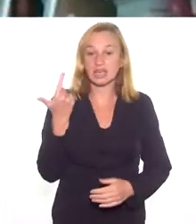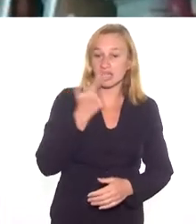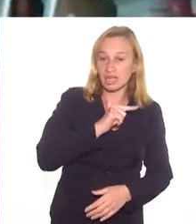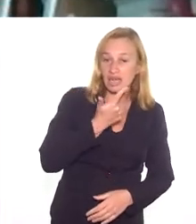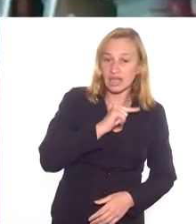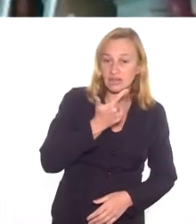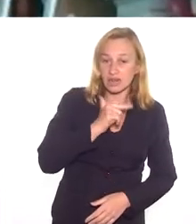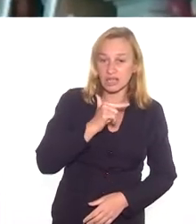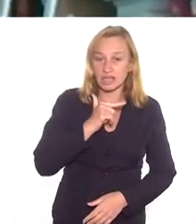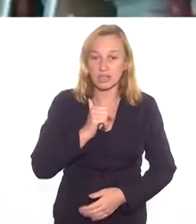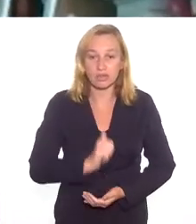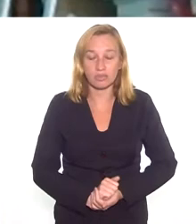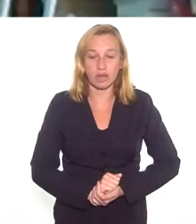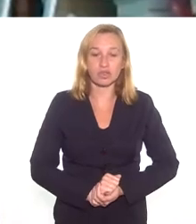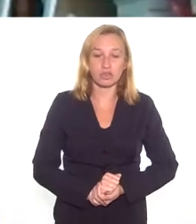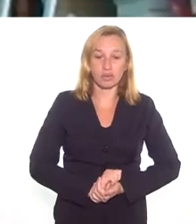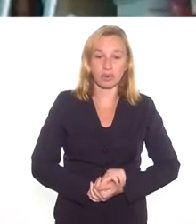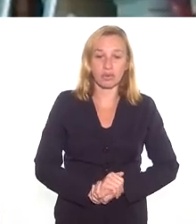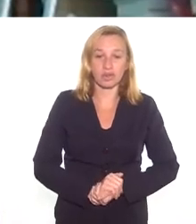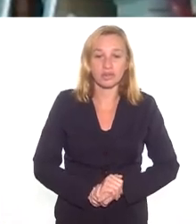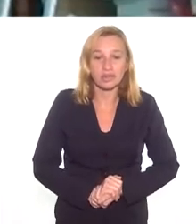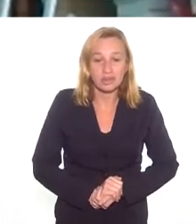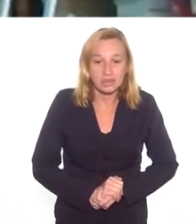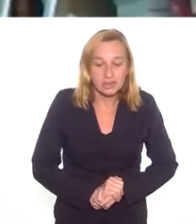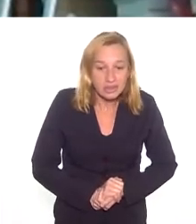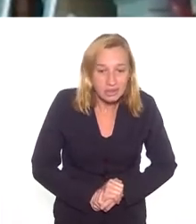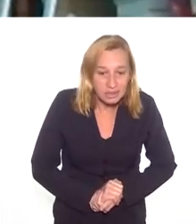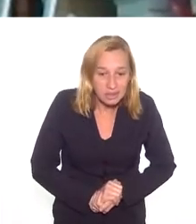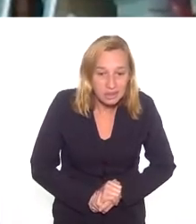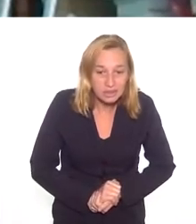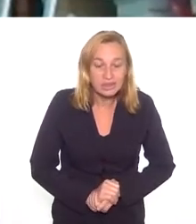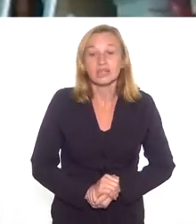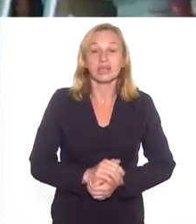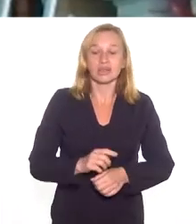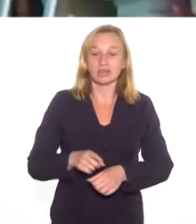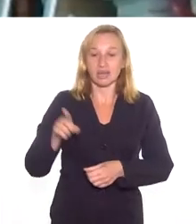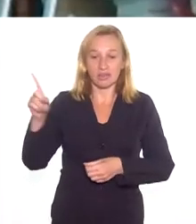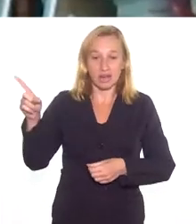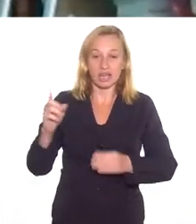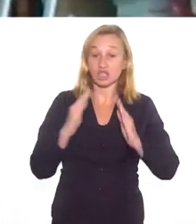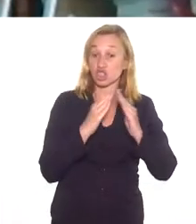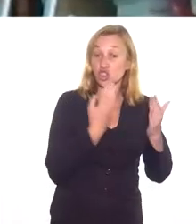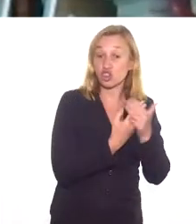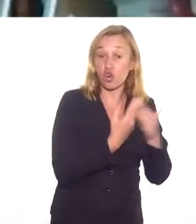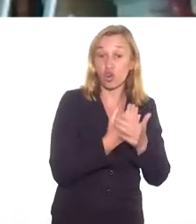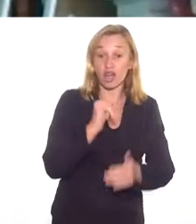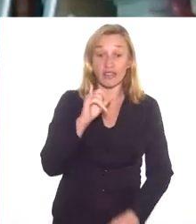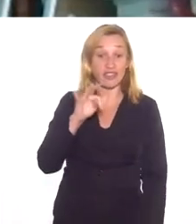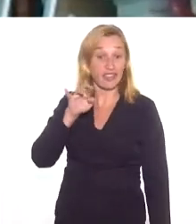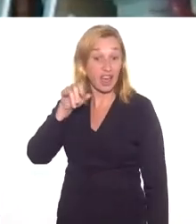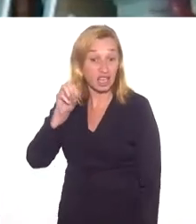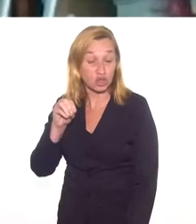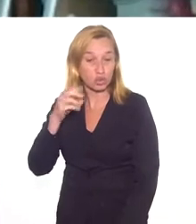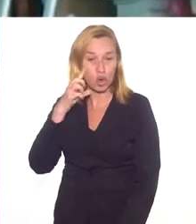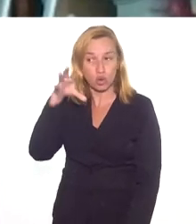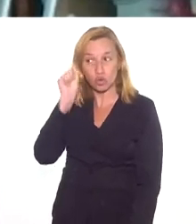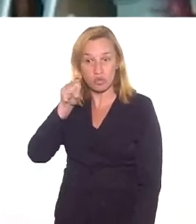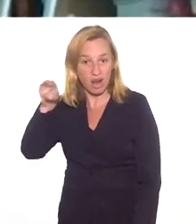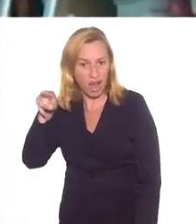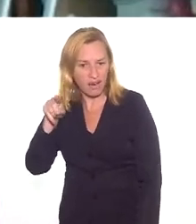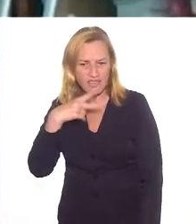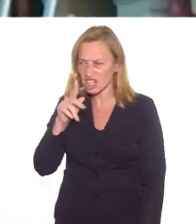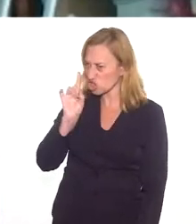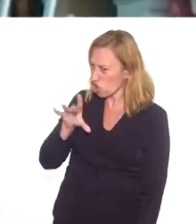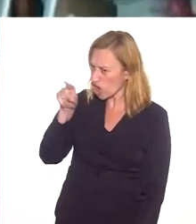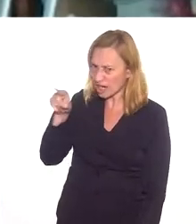nasci em Ruanda, e muito engraçado, porque quando eu cheguei na Bélgica, era bastante pequeno, estava no internato, e com meu irmão comentava, engraçado,